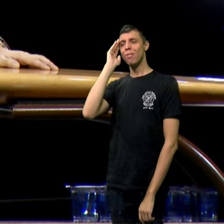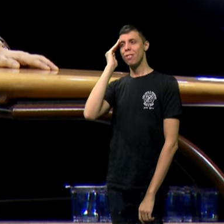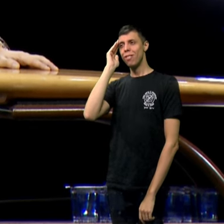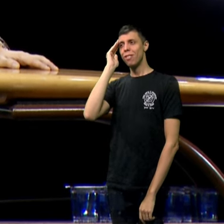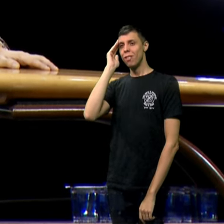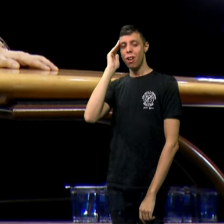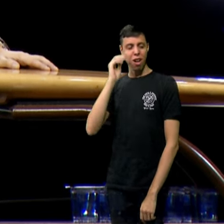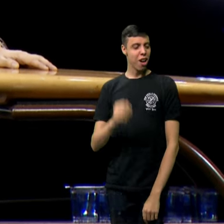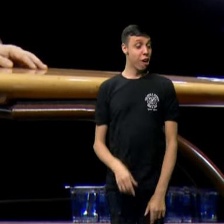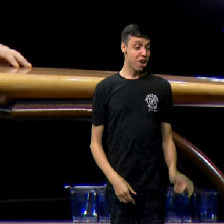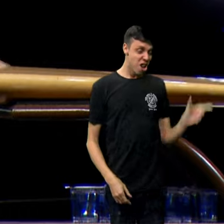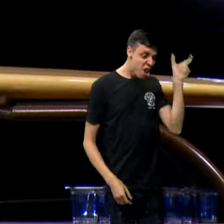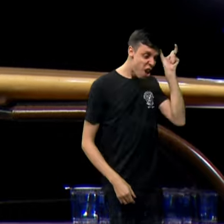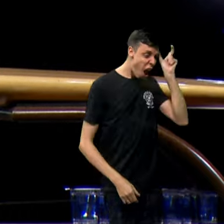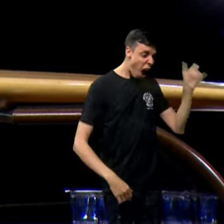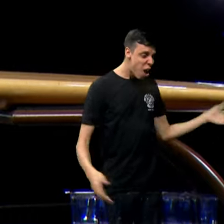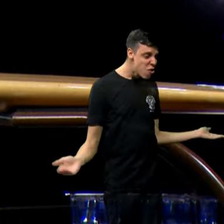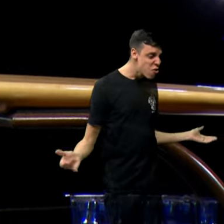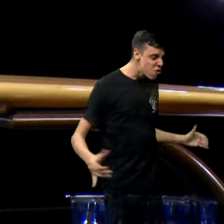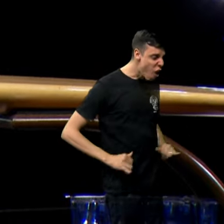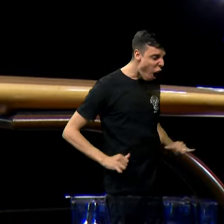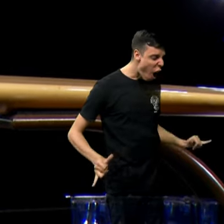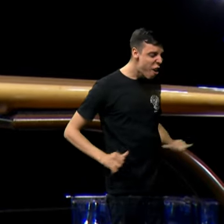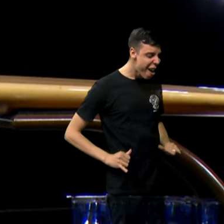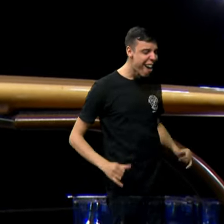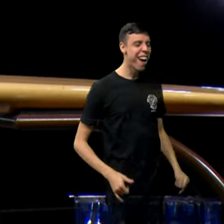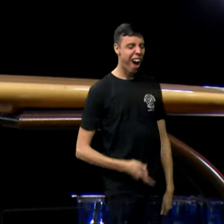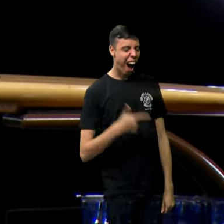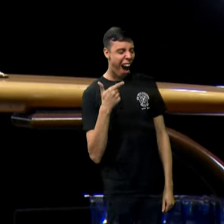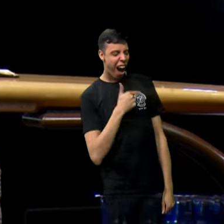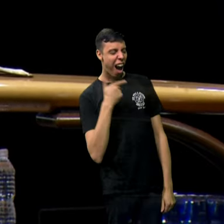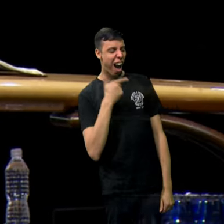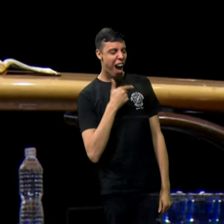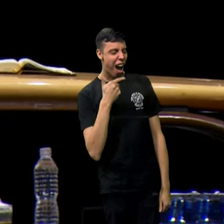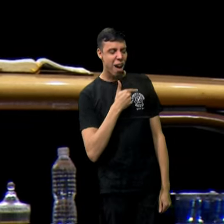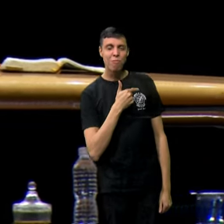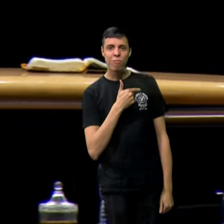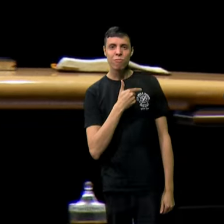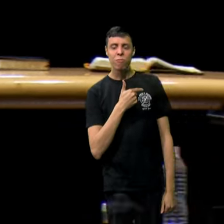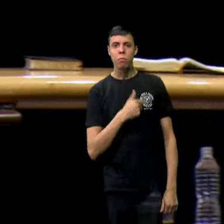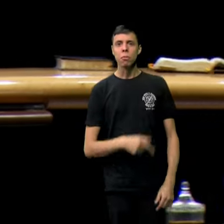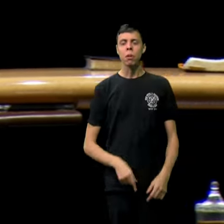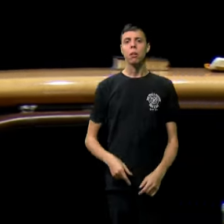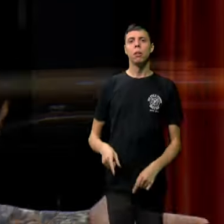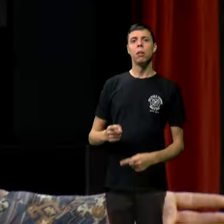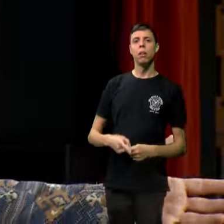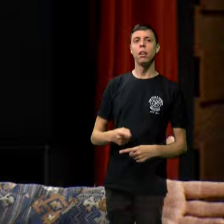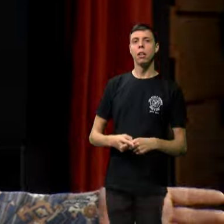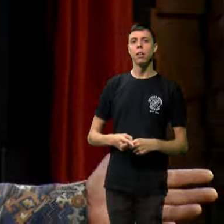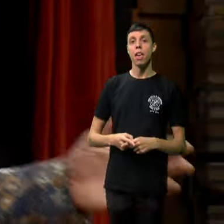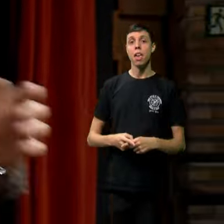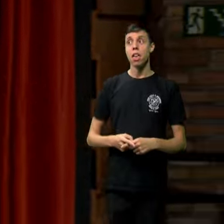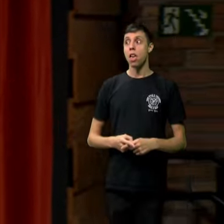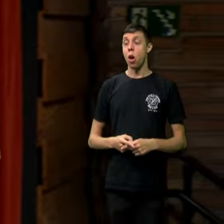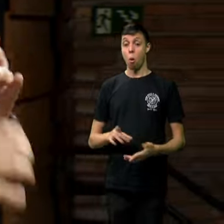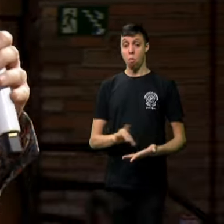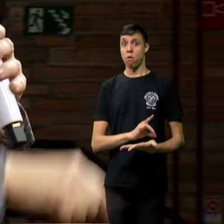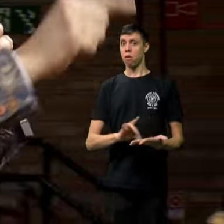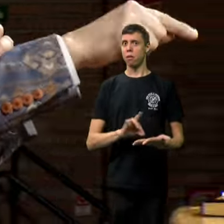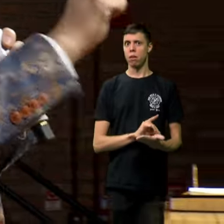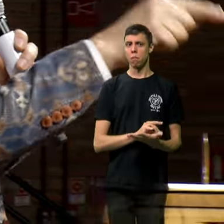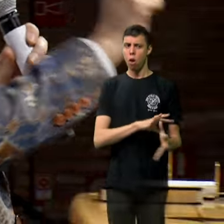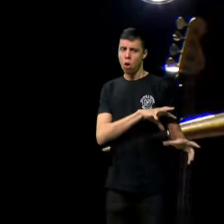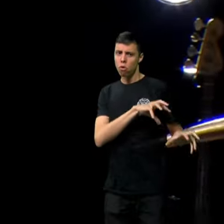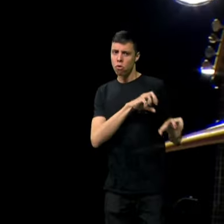Sofre diabo. Porque o inimigo ele opera na escuridão,